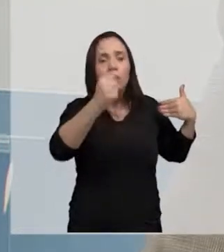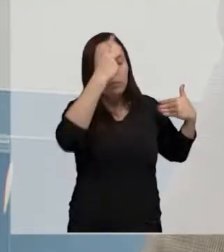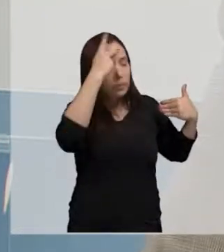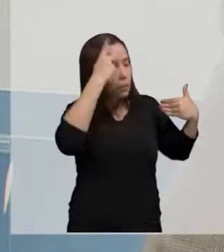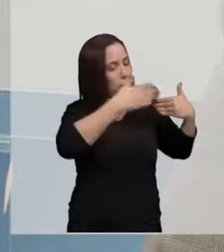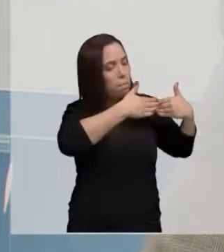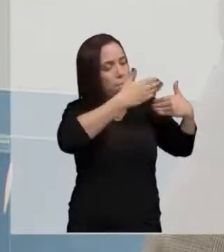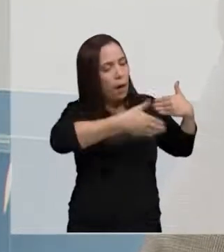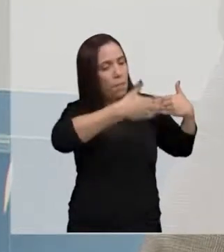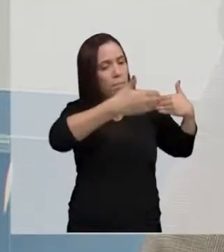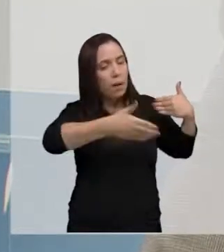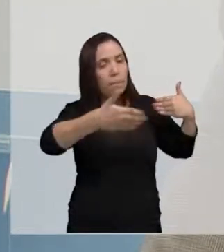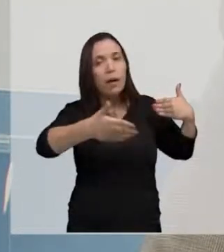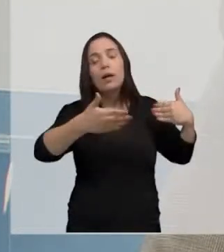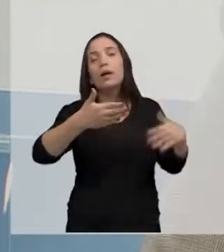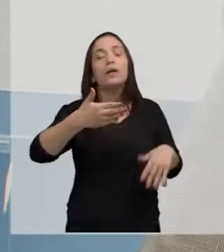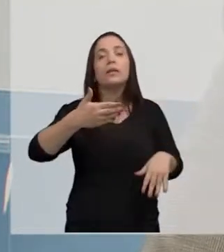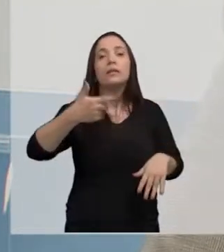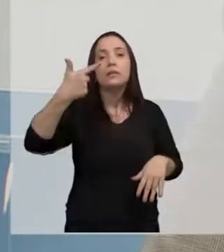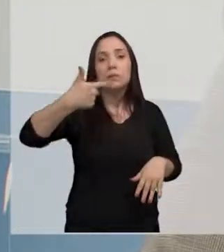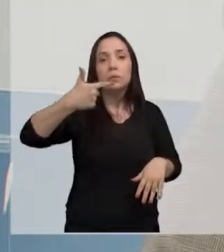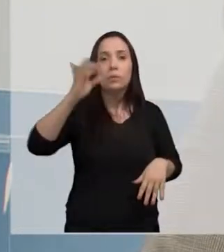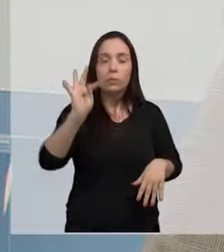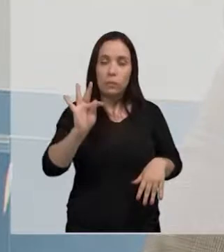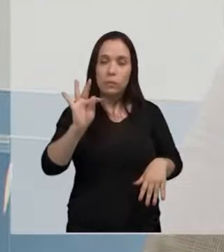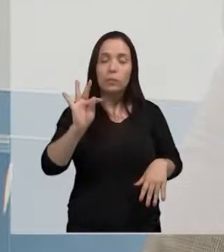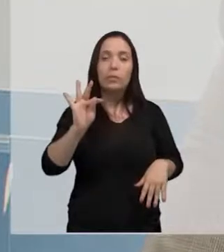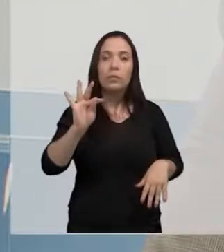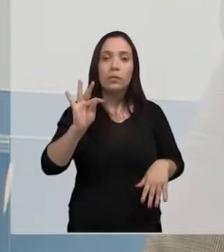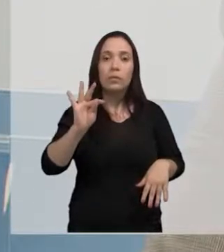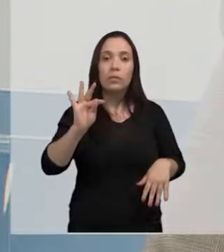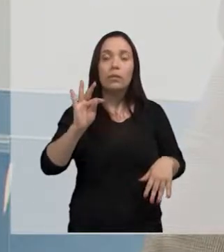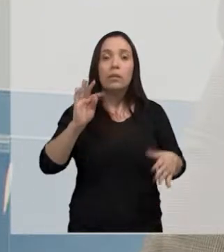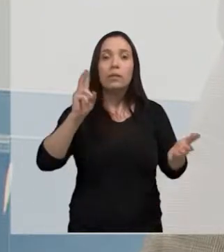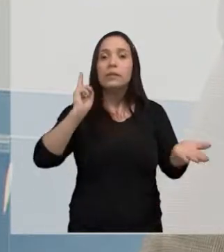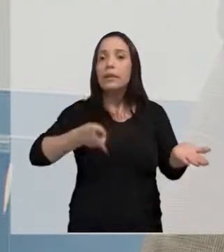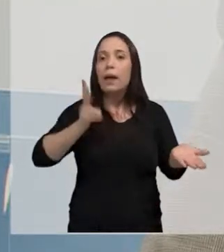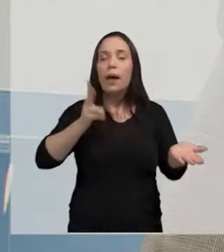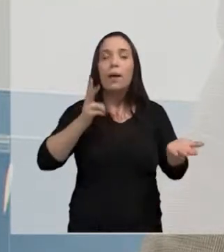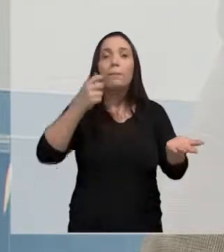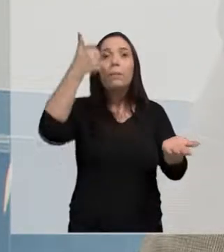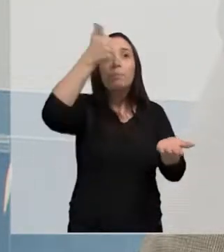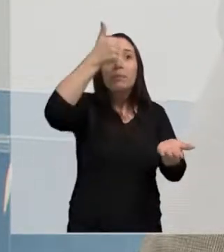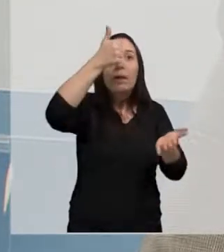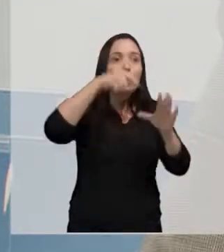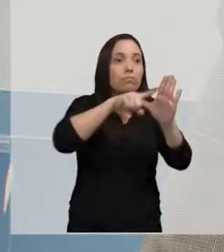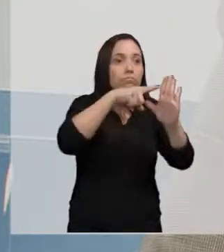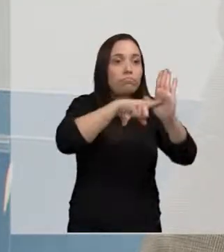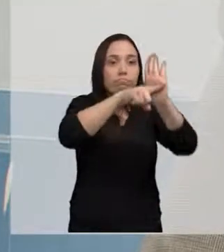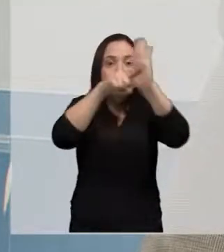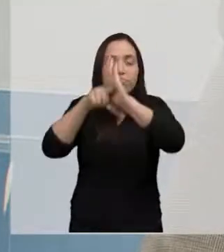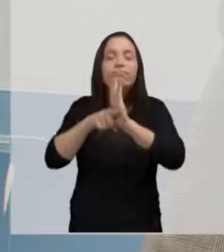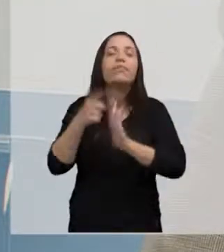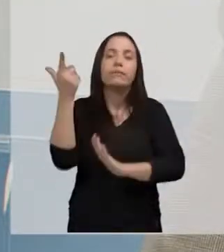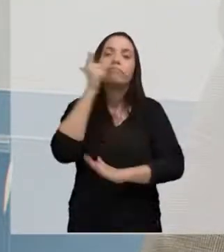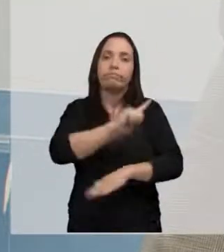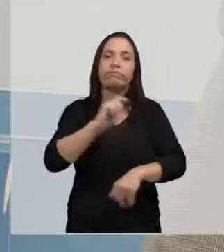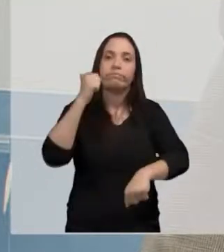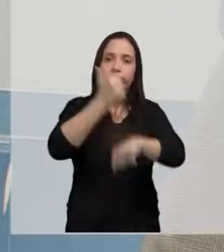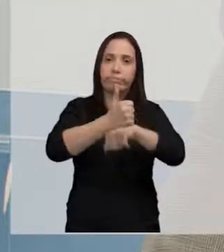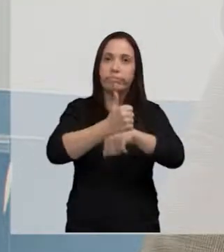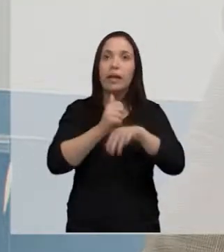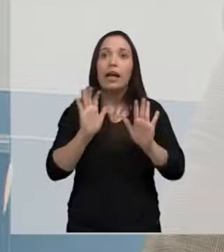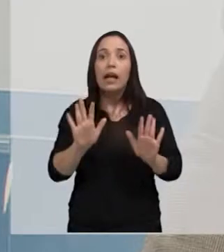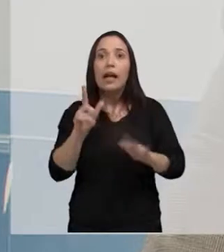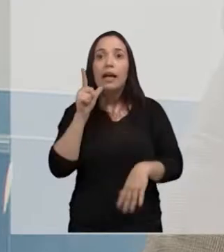o segundo turno... Em primeiro lugar, ganharam a eleição. Só se for diferente essa. Né? Agora, o que